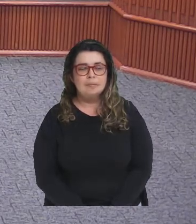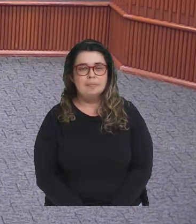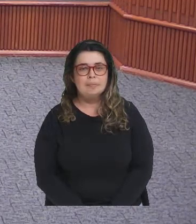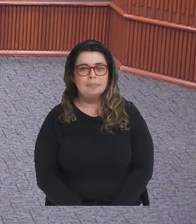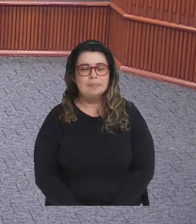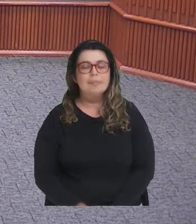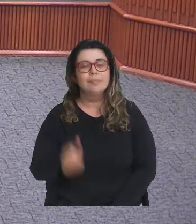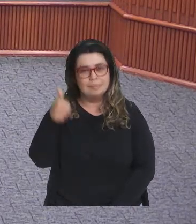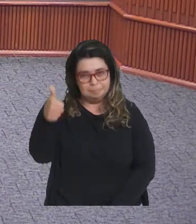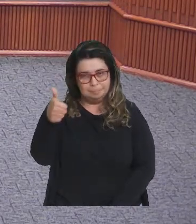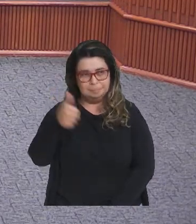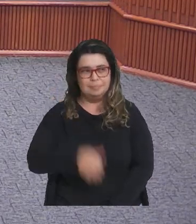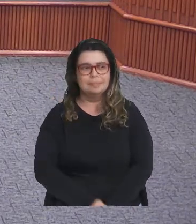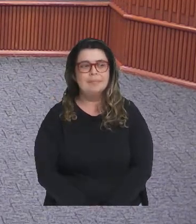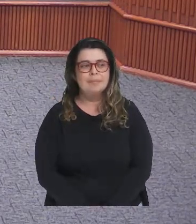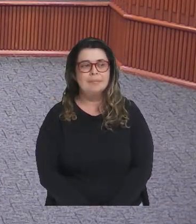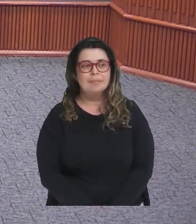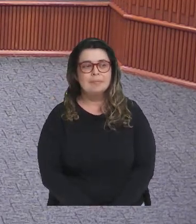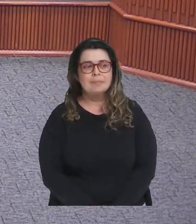Alexandre Cachorrão, presente.